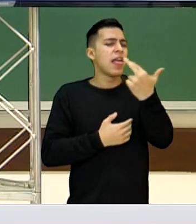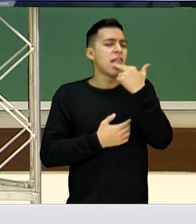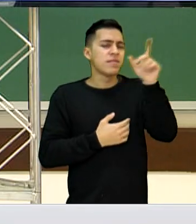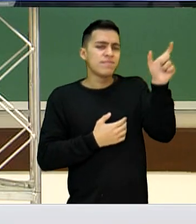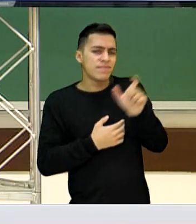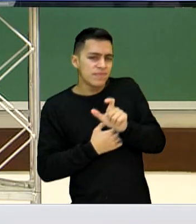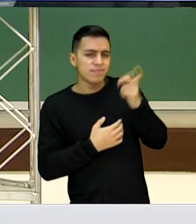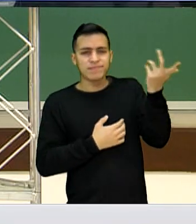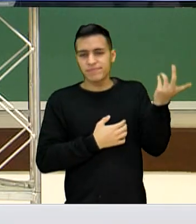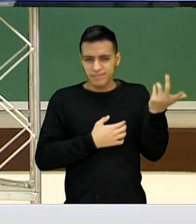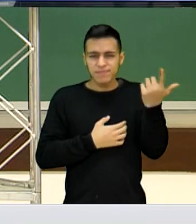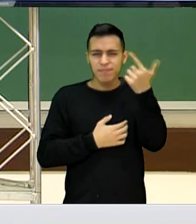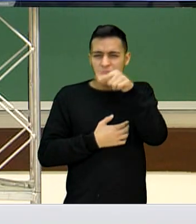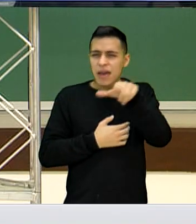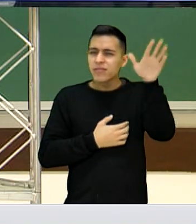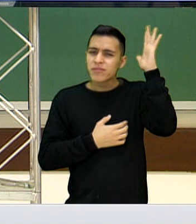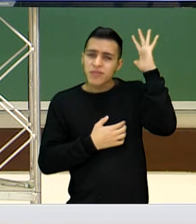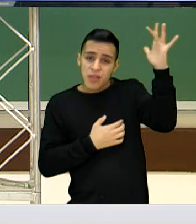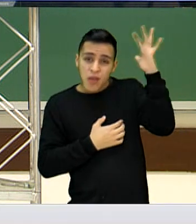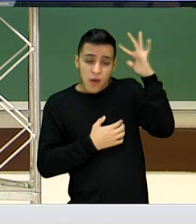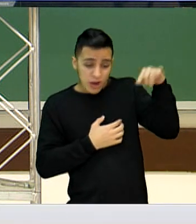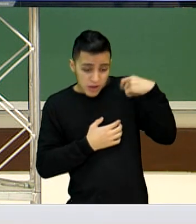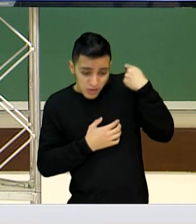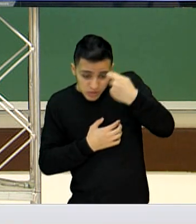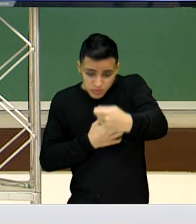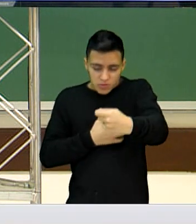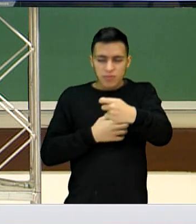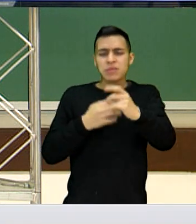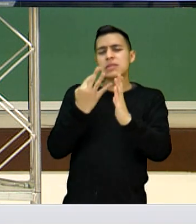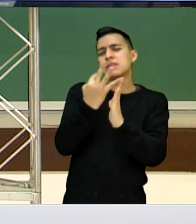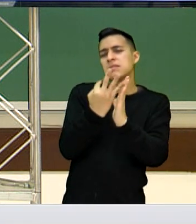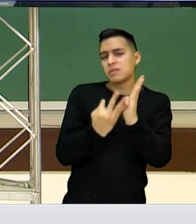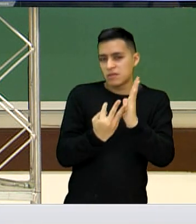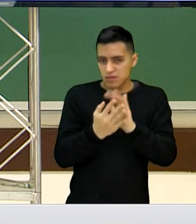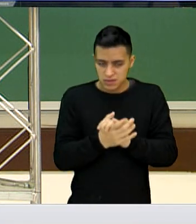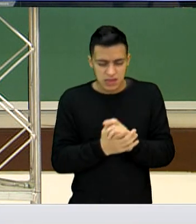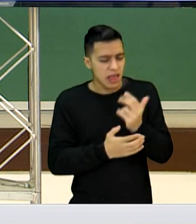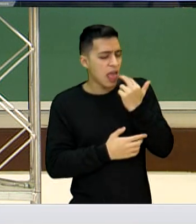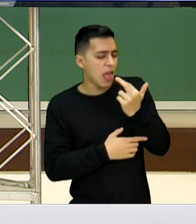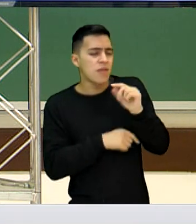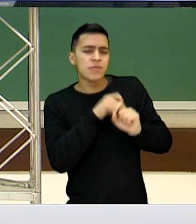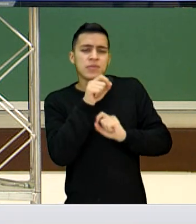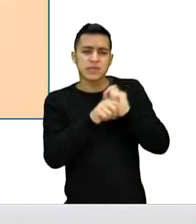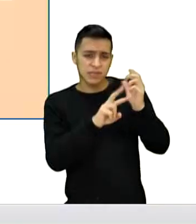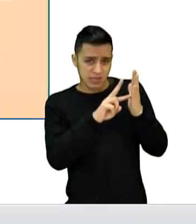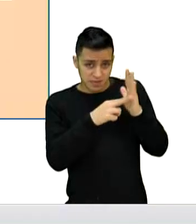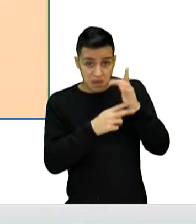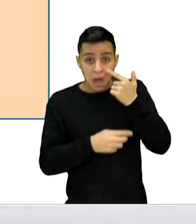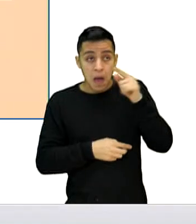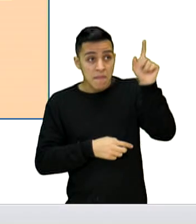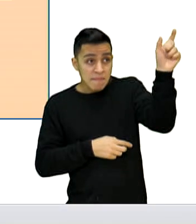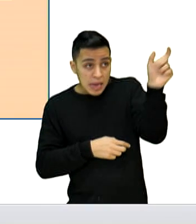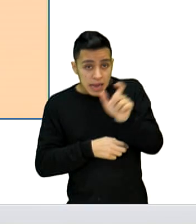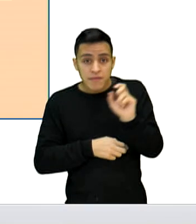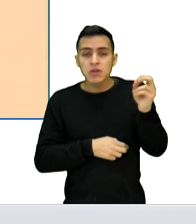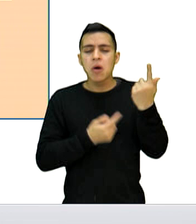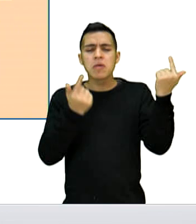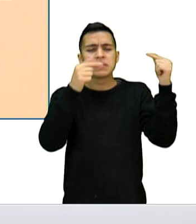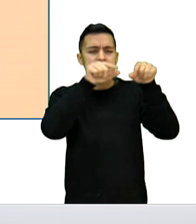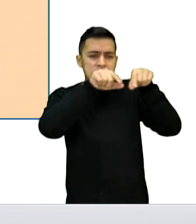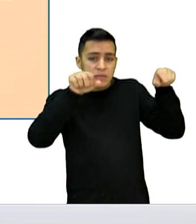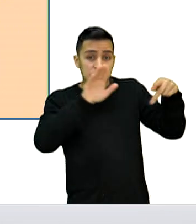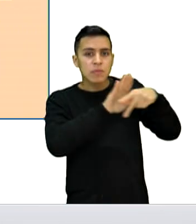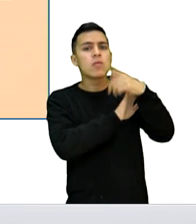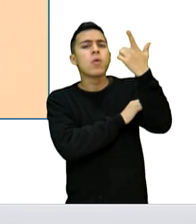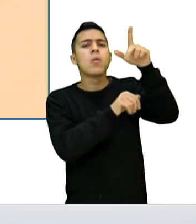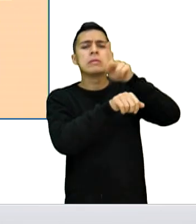mais uma questão, uma teoria a respeito do texto. Estrangeirismo é o quê? É uma palavra ou expressão, construção